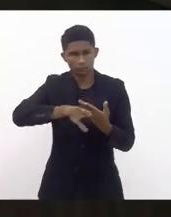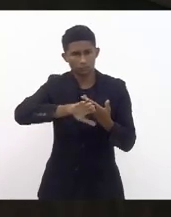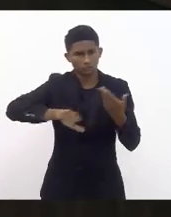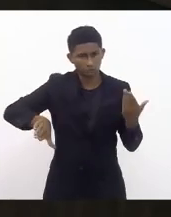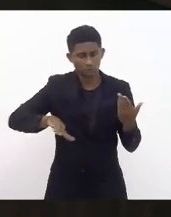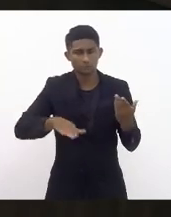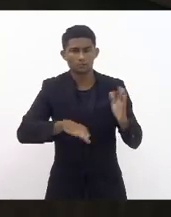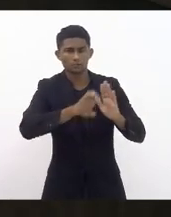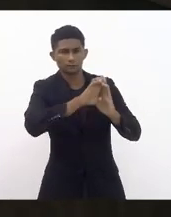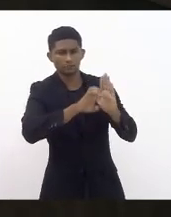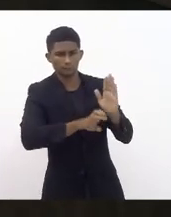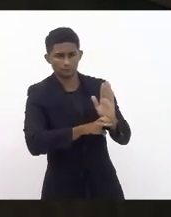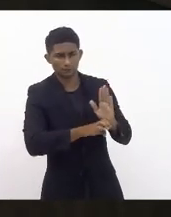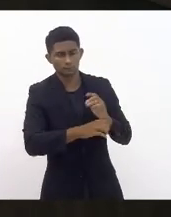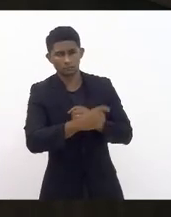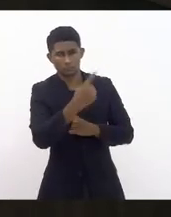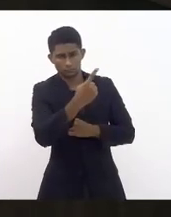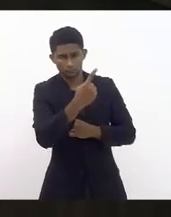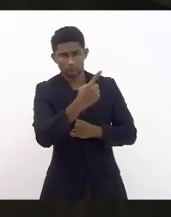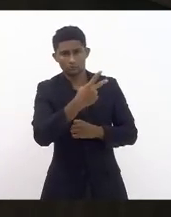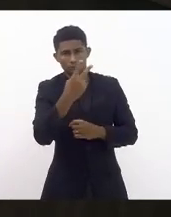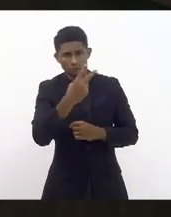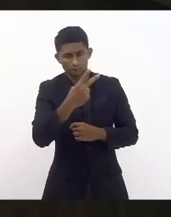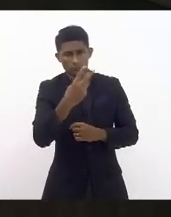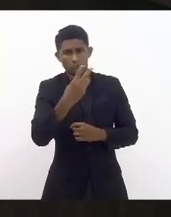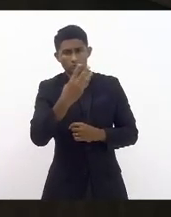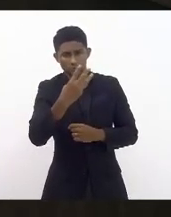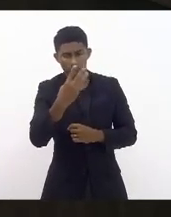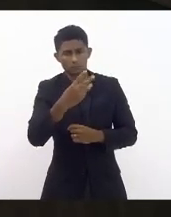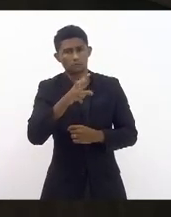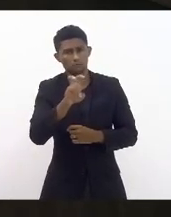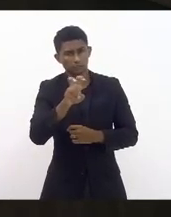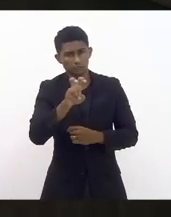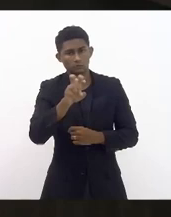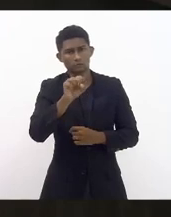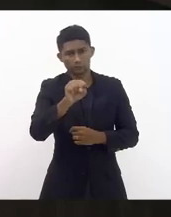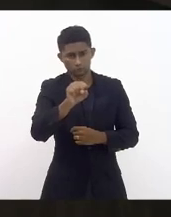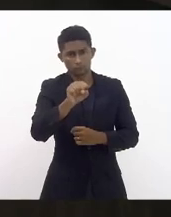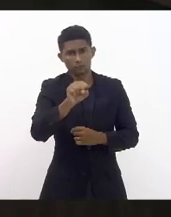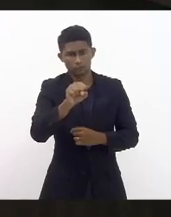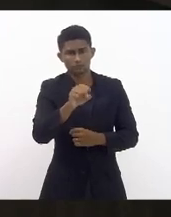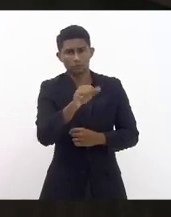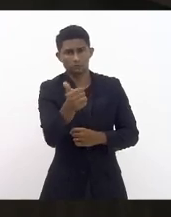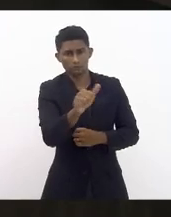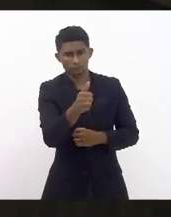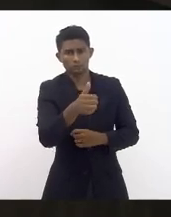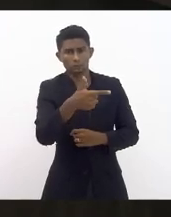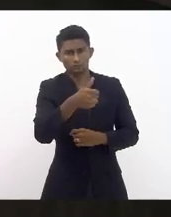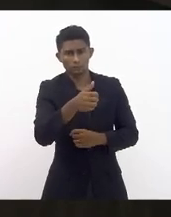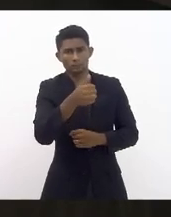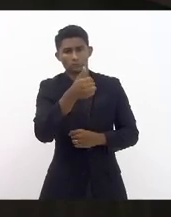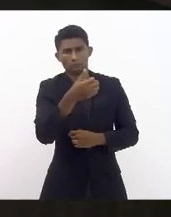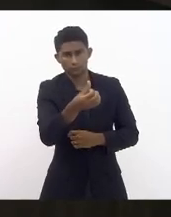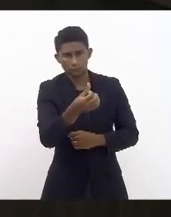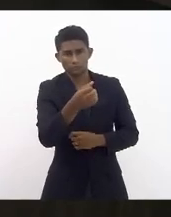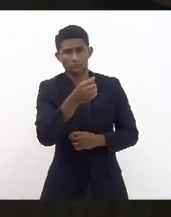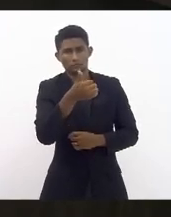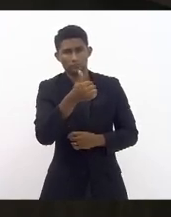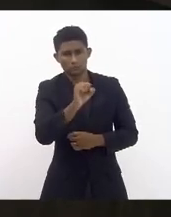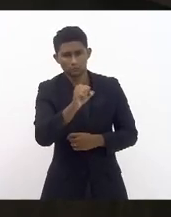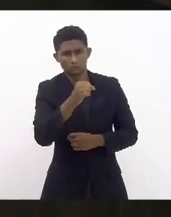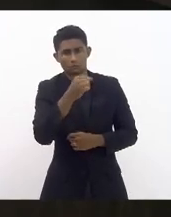às emendas 1, 2, 3, 5, 8, 11, 12, 16, 18 e